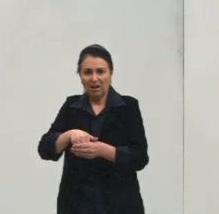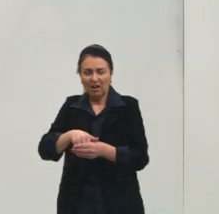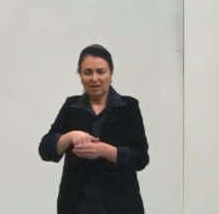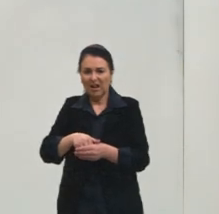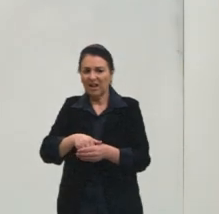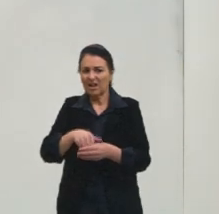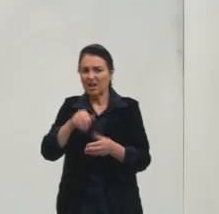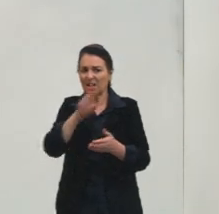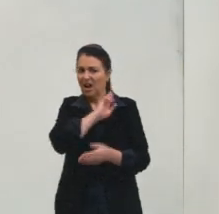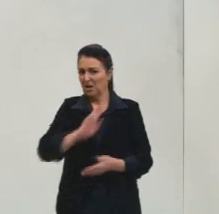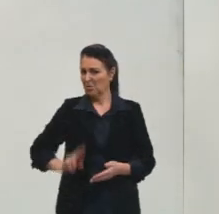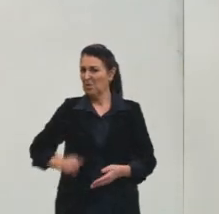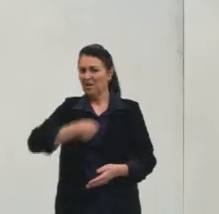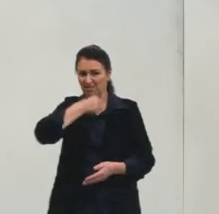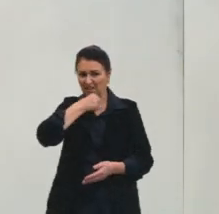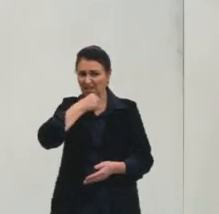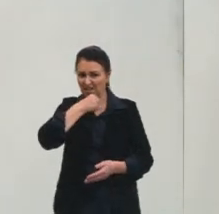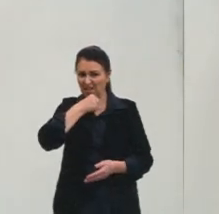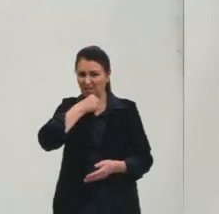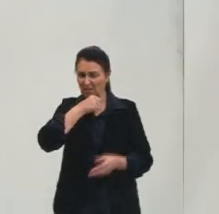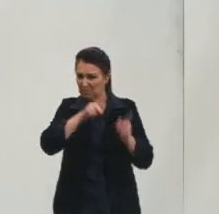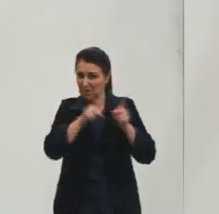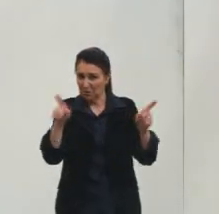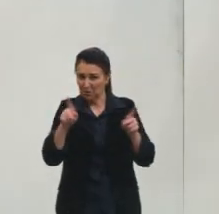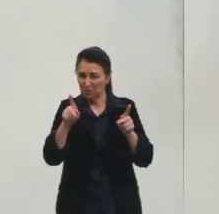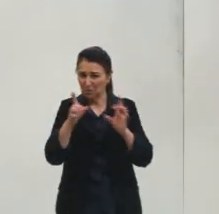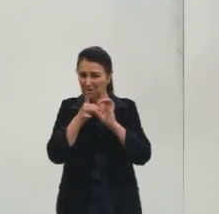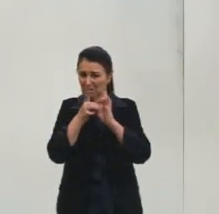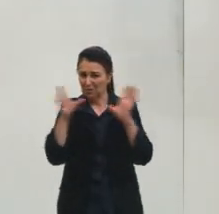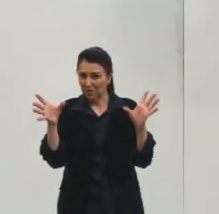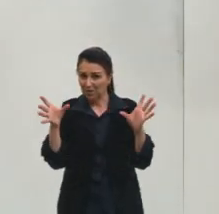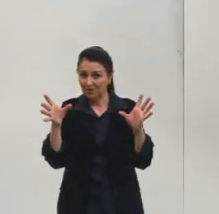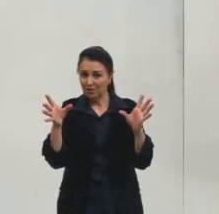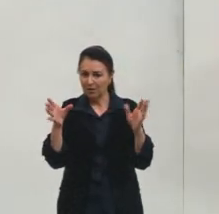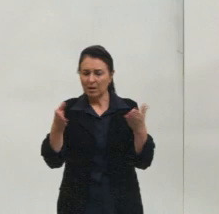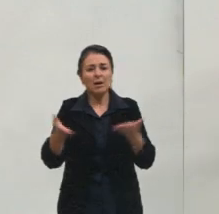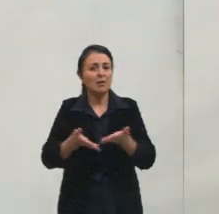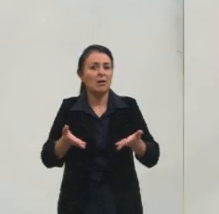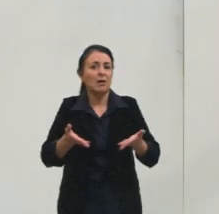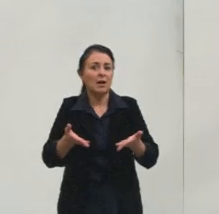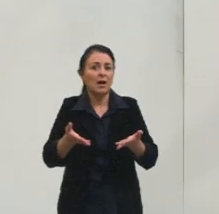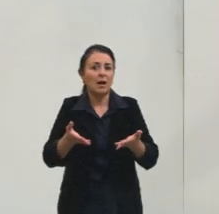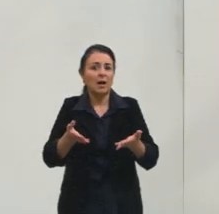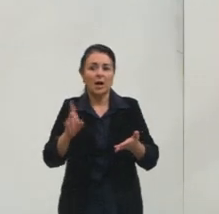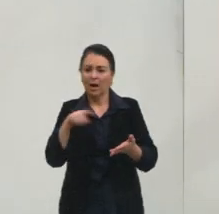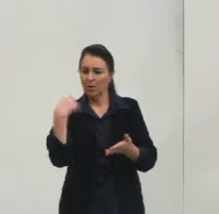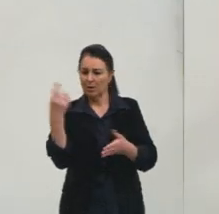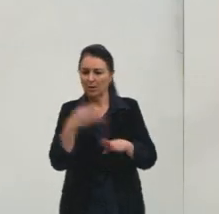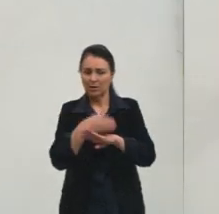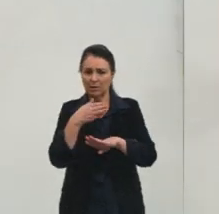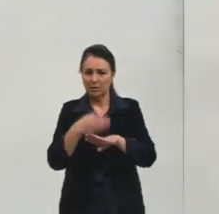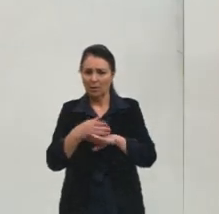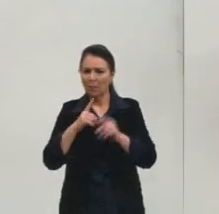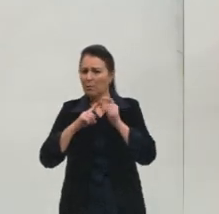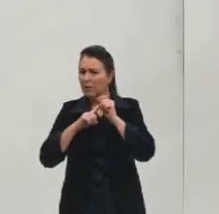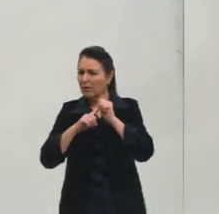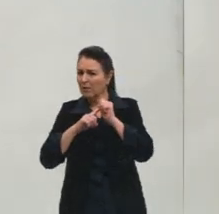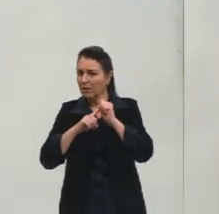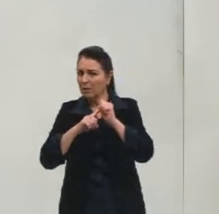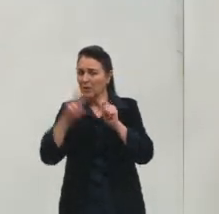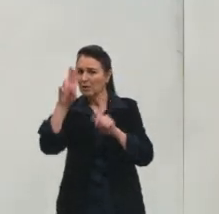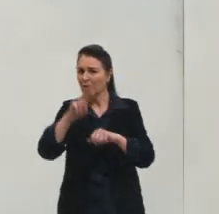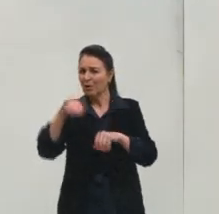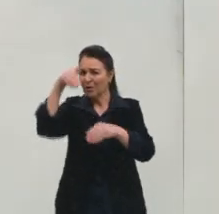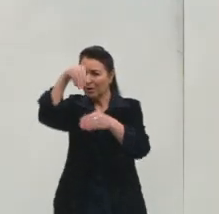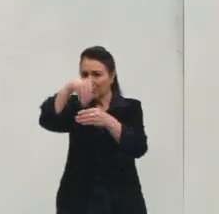democrático ou até atualmente né que a nossa participação se dá principalmente através do voto se a gente tem alguma